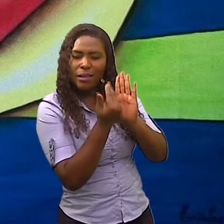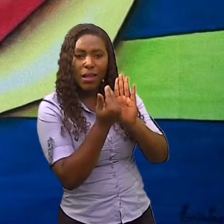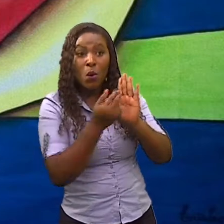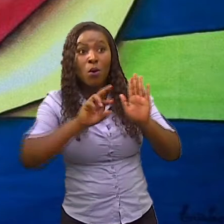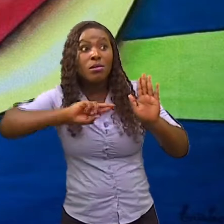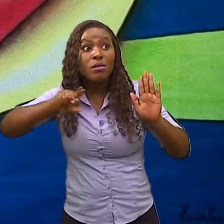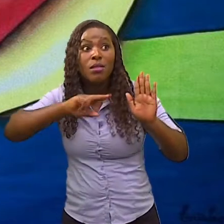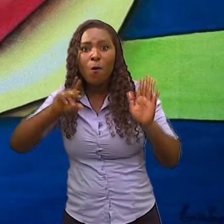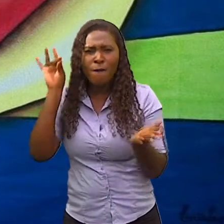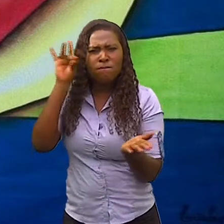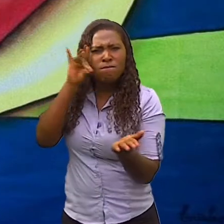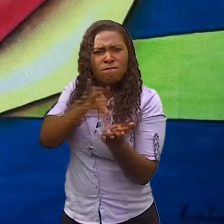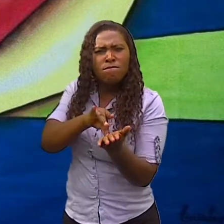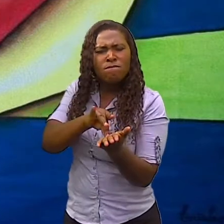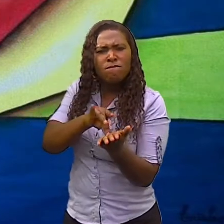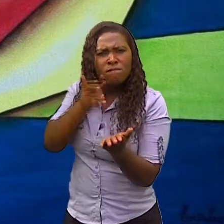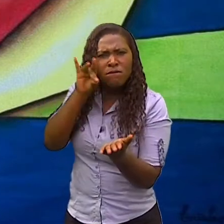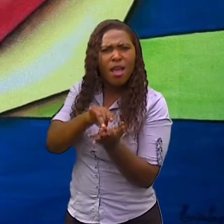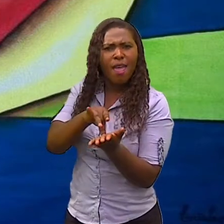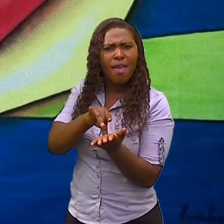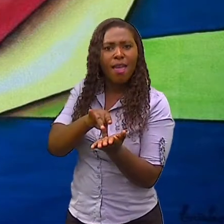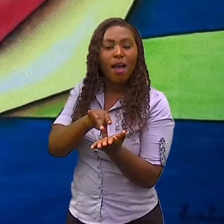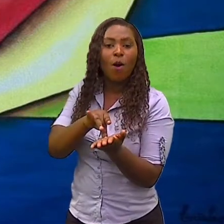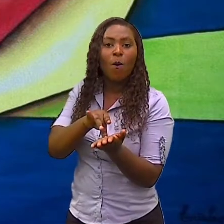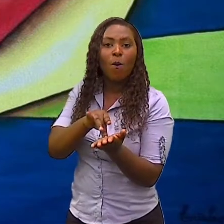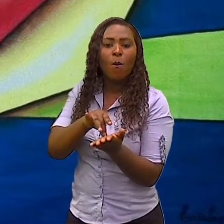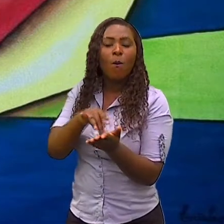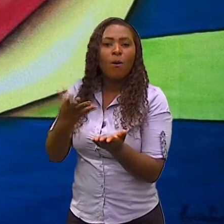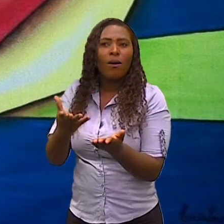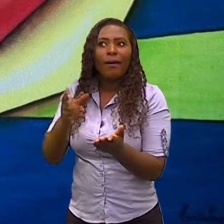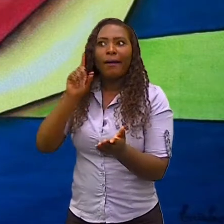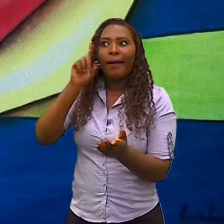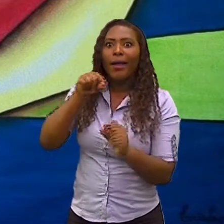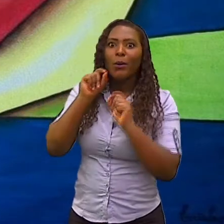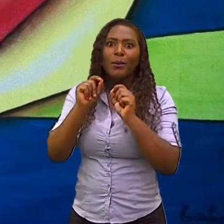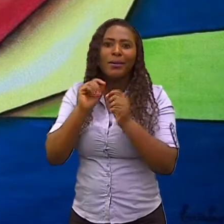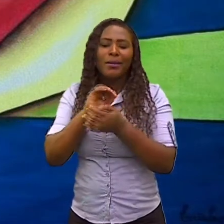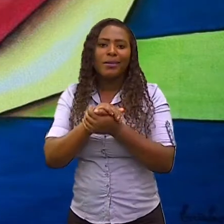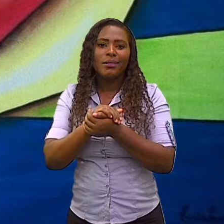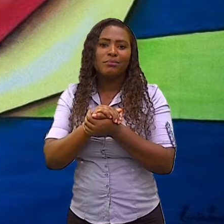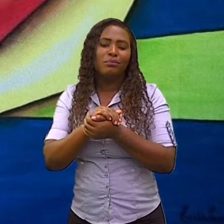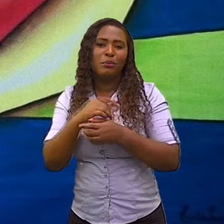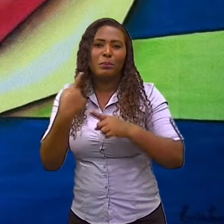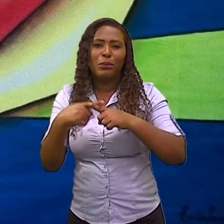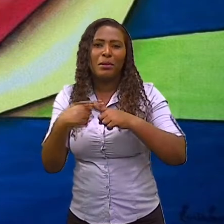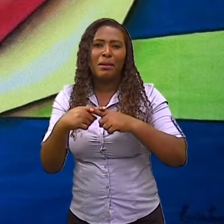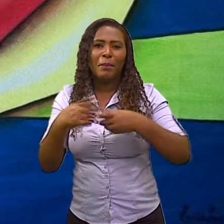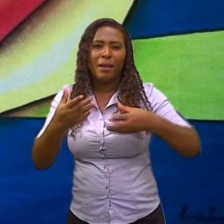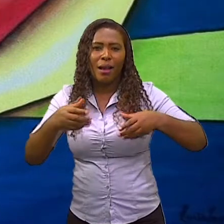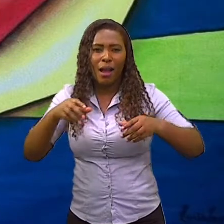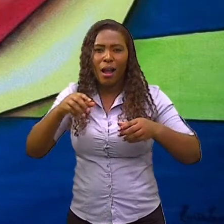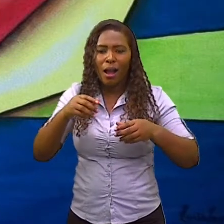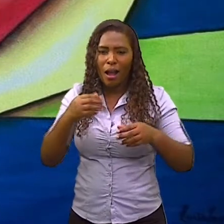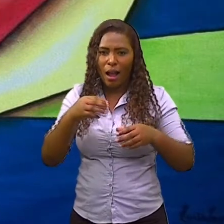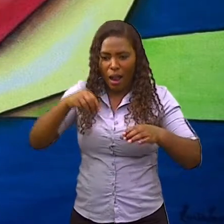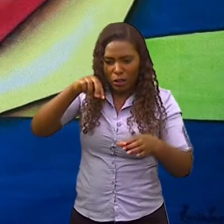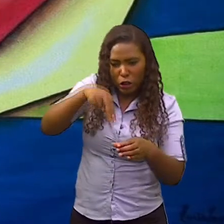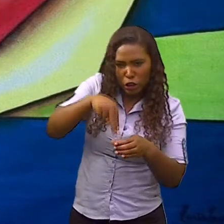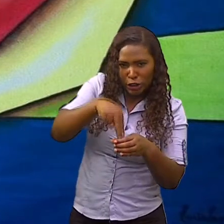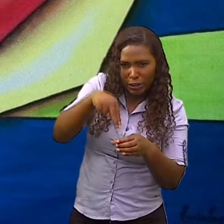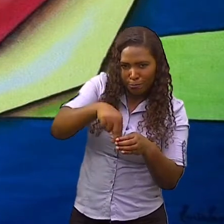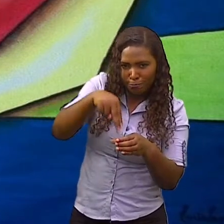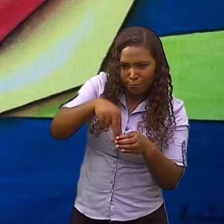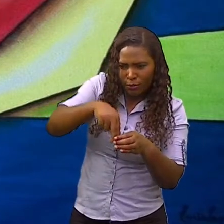as cores são usadas de maneira que saem do tubo de tinta. O nome deriva de falves, ou seja, de